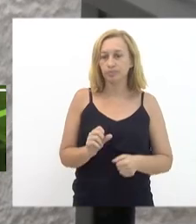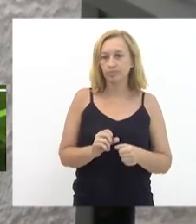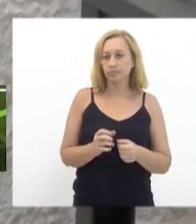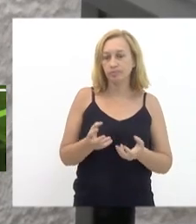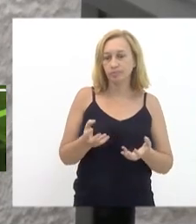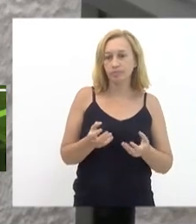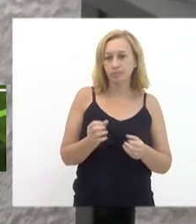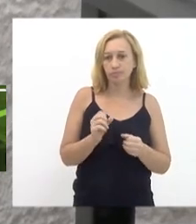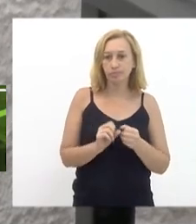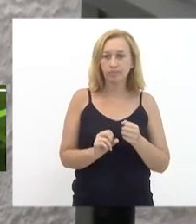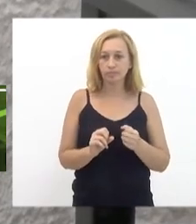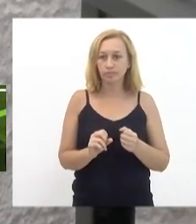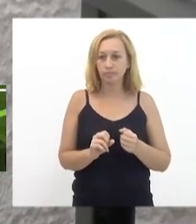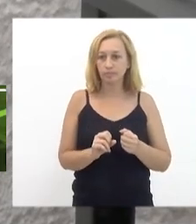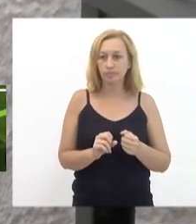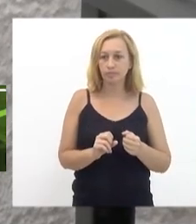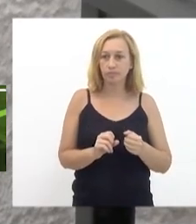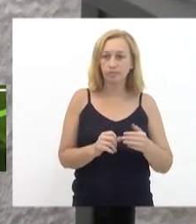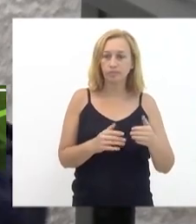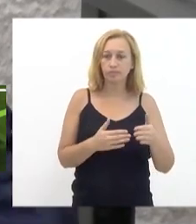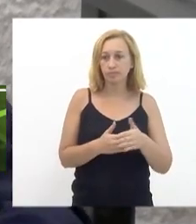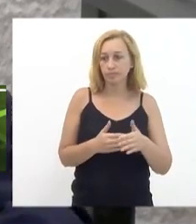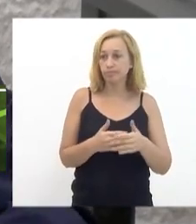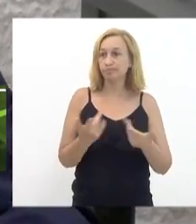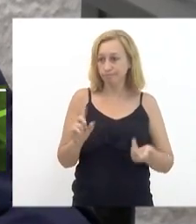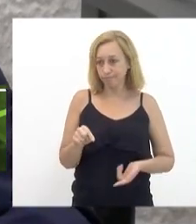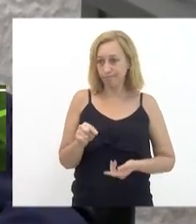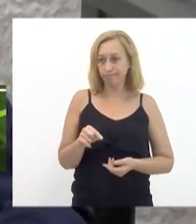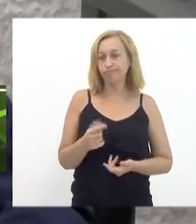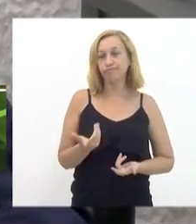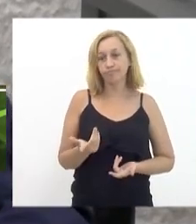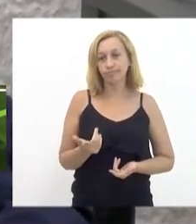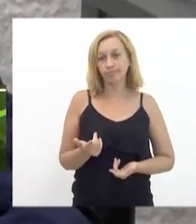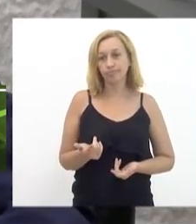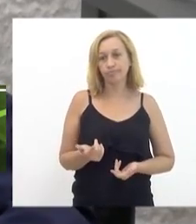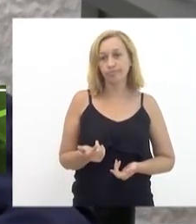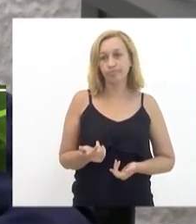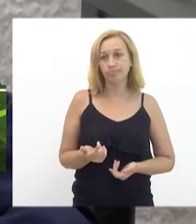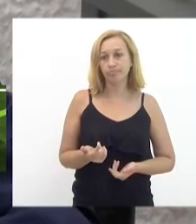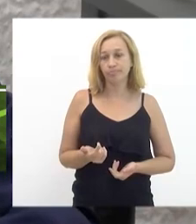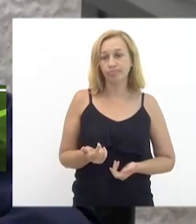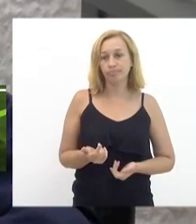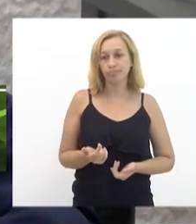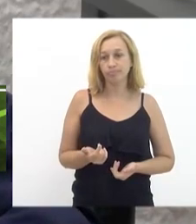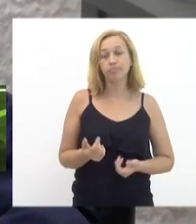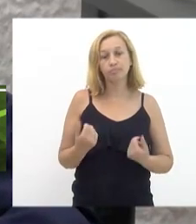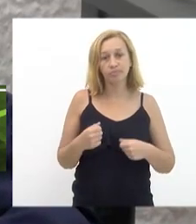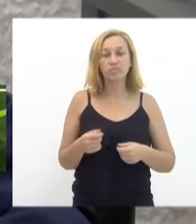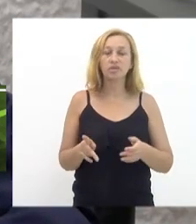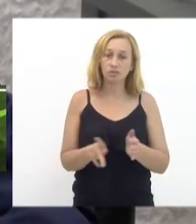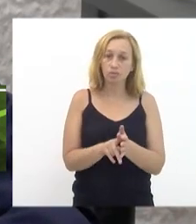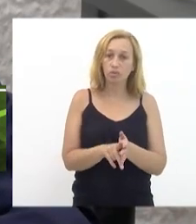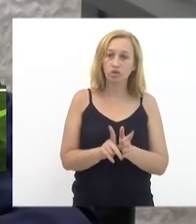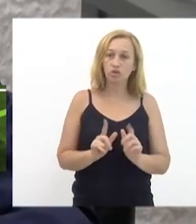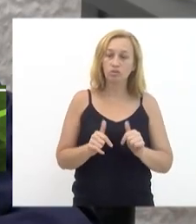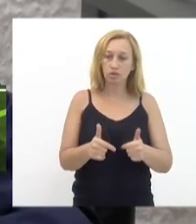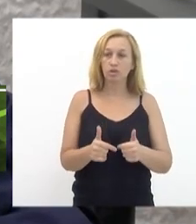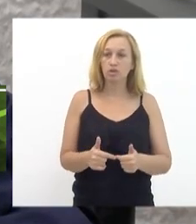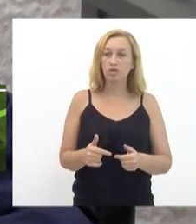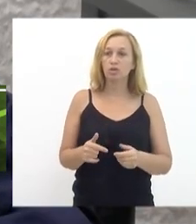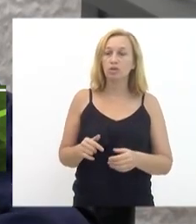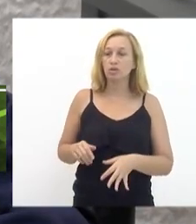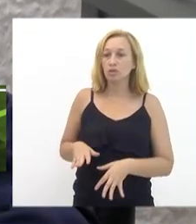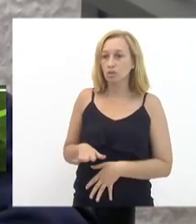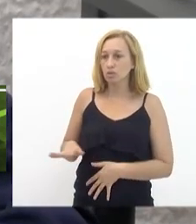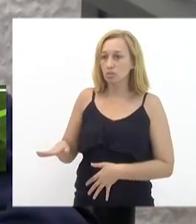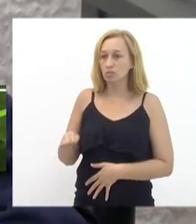fazer uma RDC de Madrid projeto né não fazer aí descer onde você não tem projeto então Morro da Mangueira